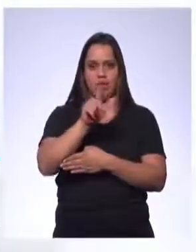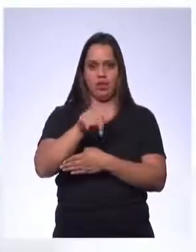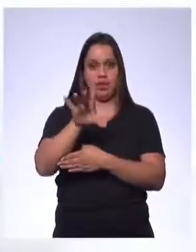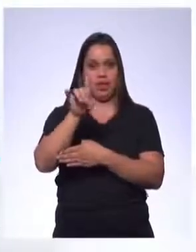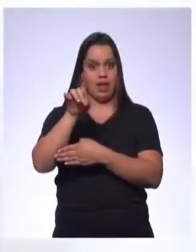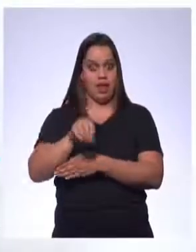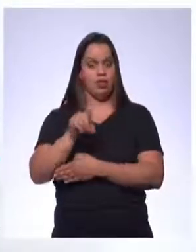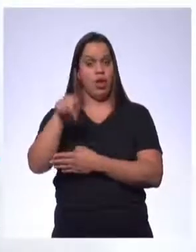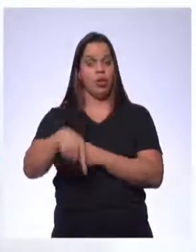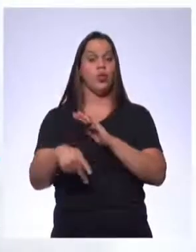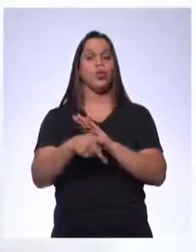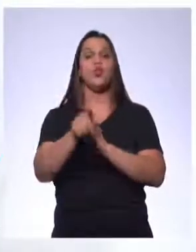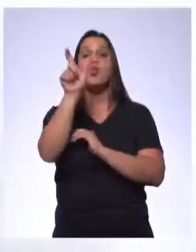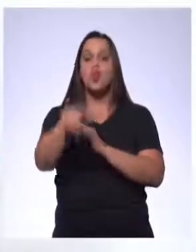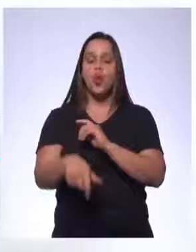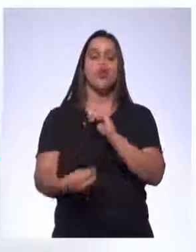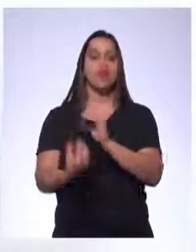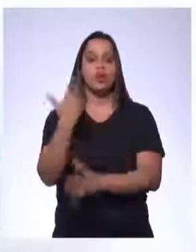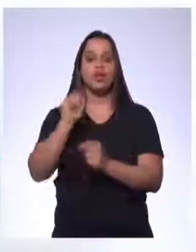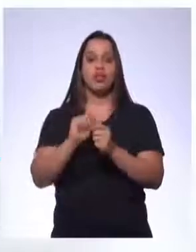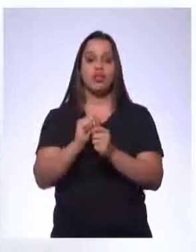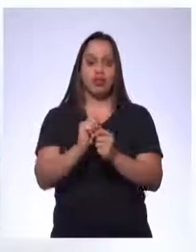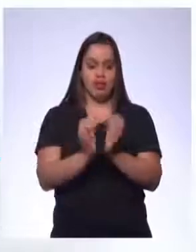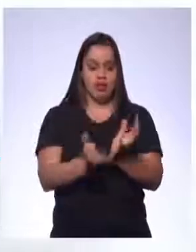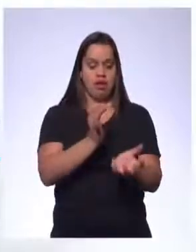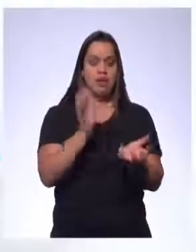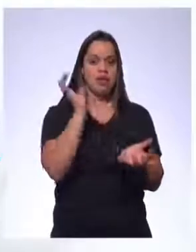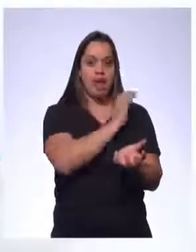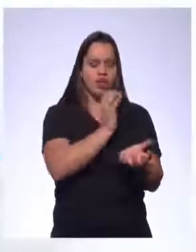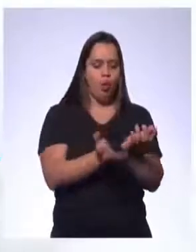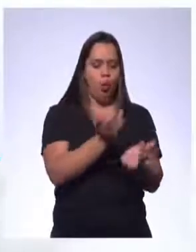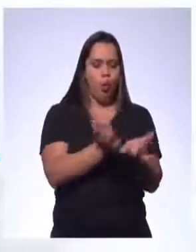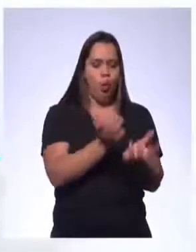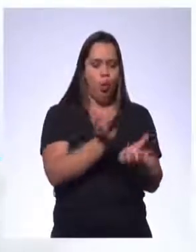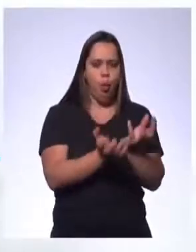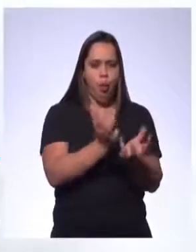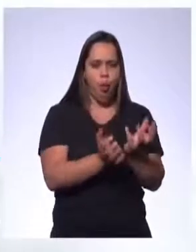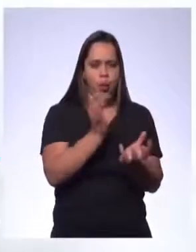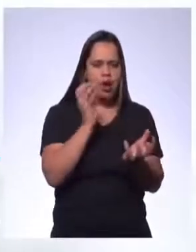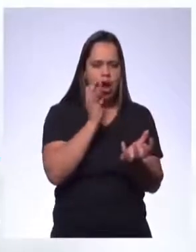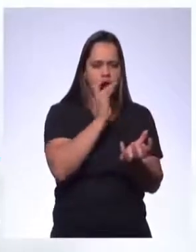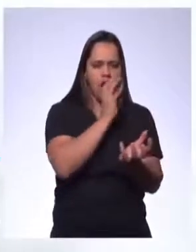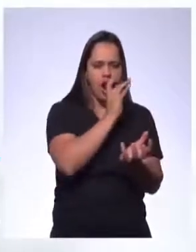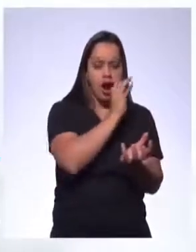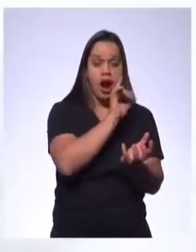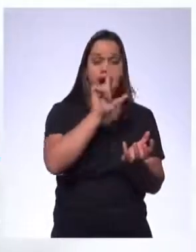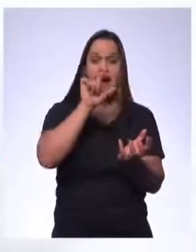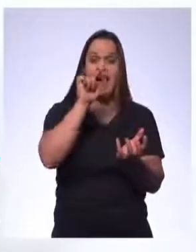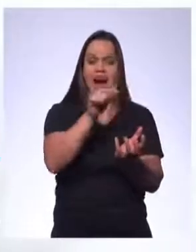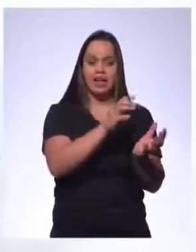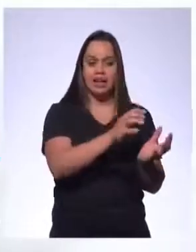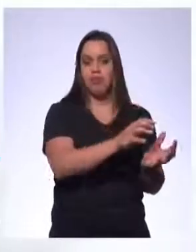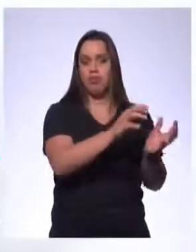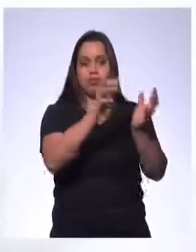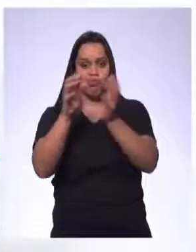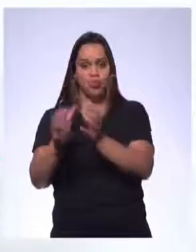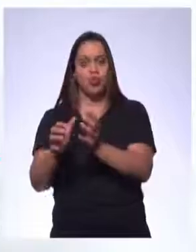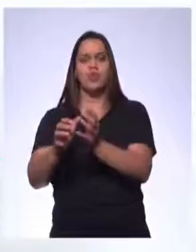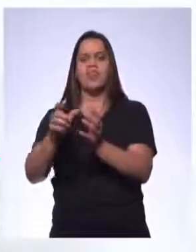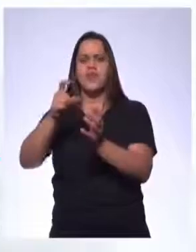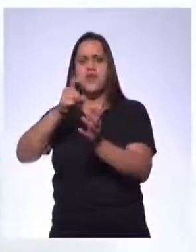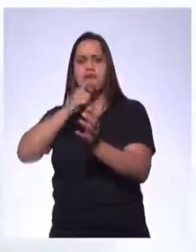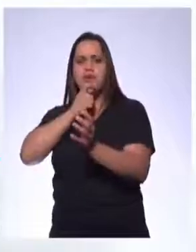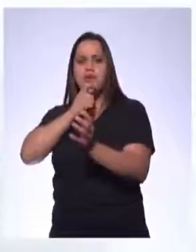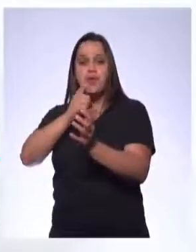Pasteur inventou, que você aquece as coisas e depois resfria rapidamente para matar micro-organismos. Tá bom? Então, é